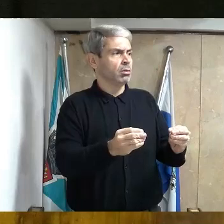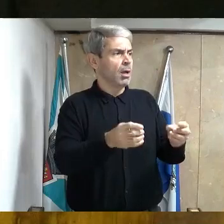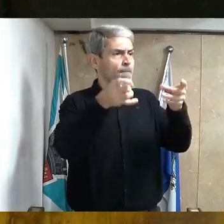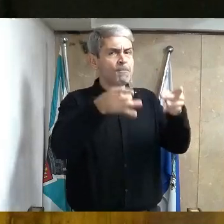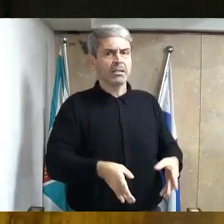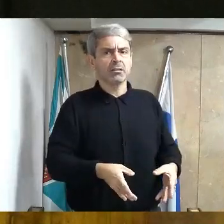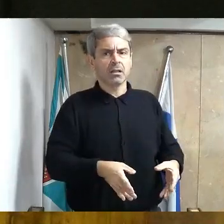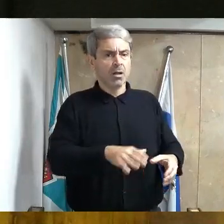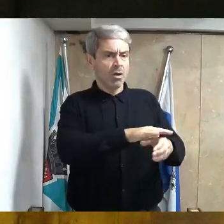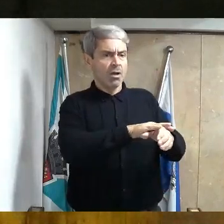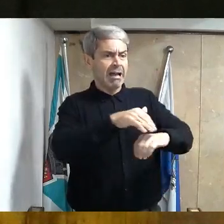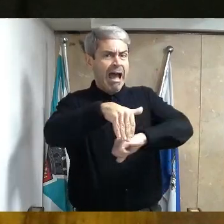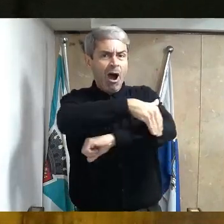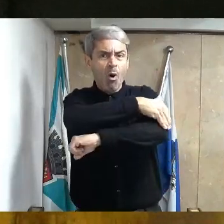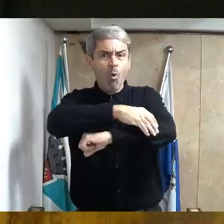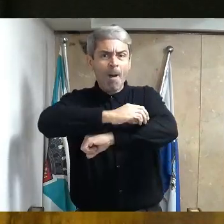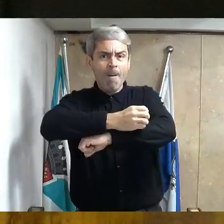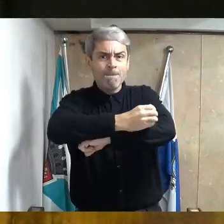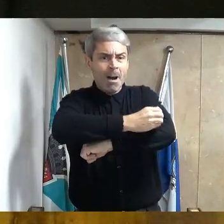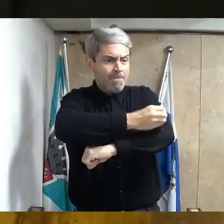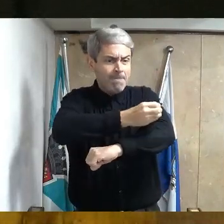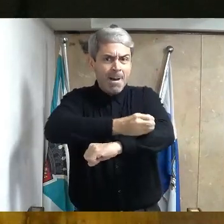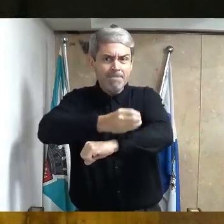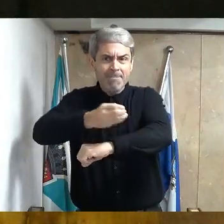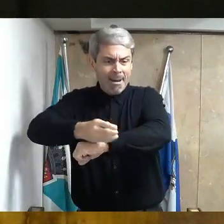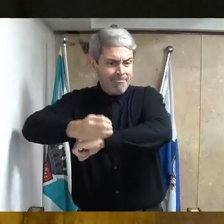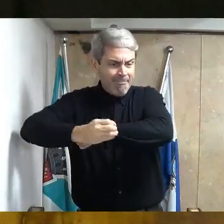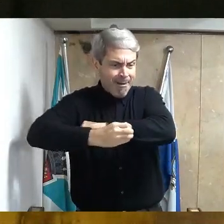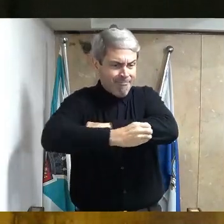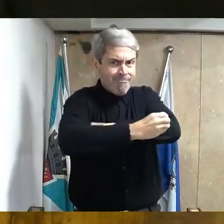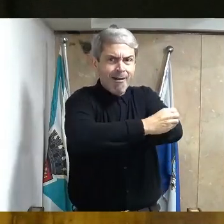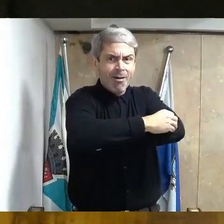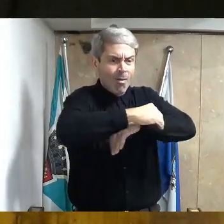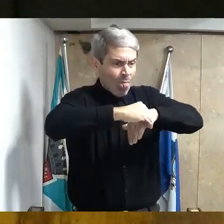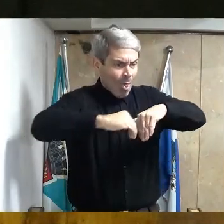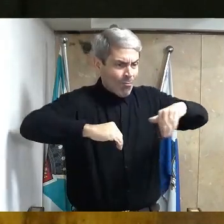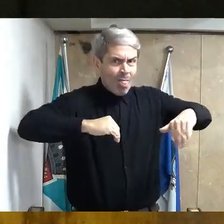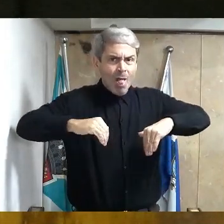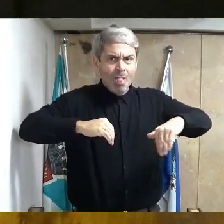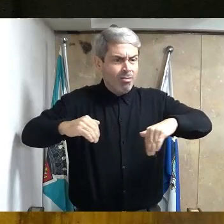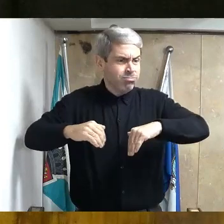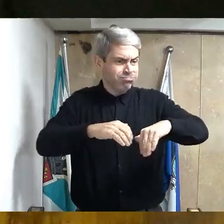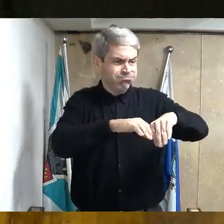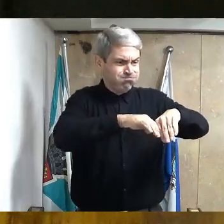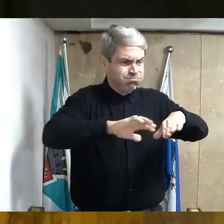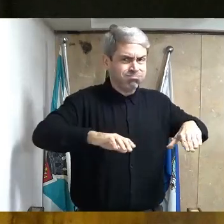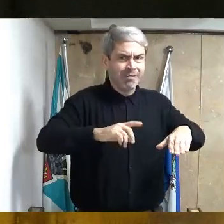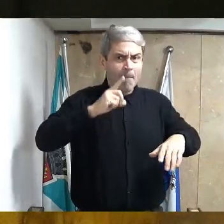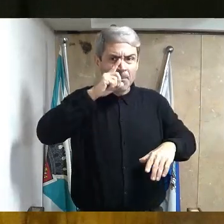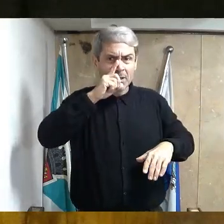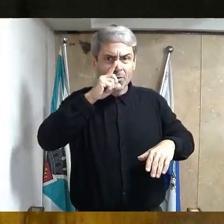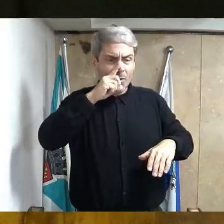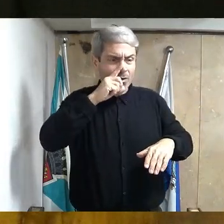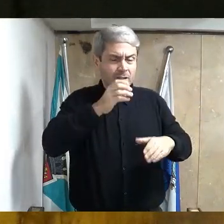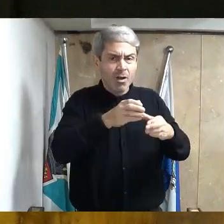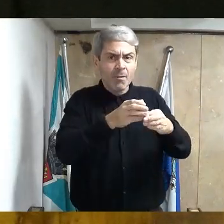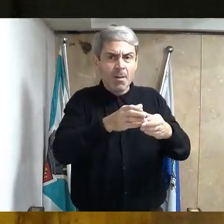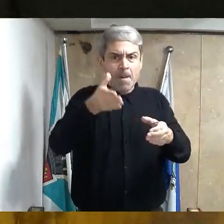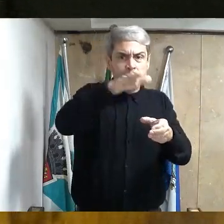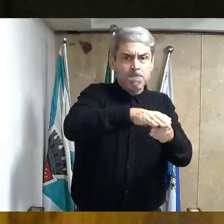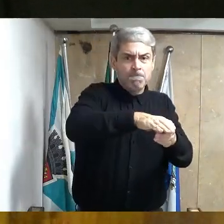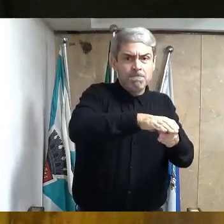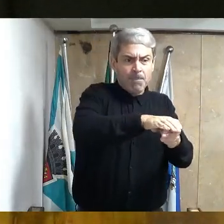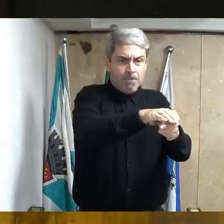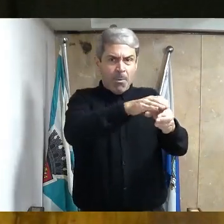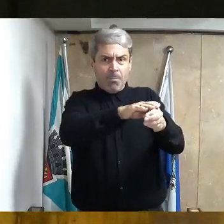os buracos se abrindo, as crateras se abrindo, aqueles buracos perigosos que é da tampa de bueiro começaram a se